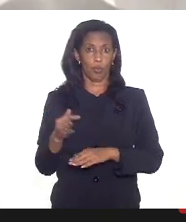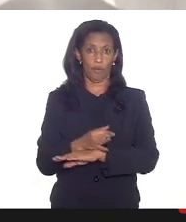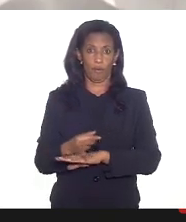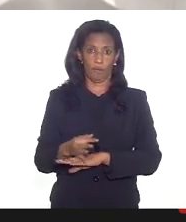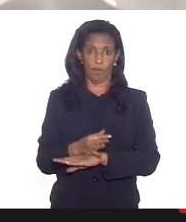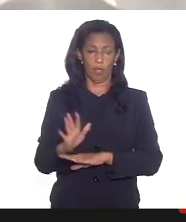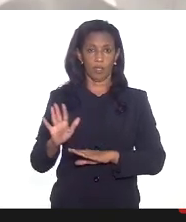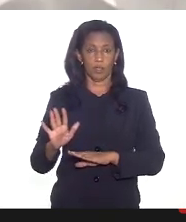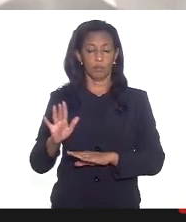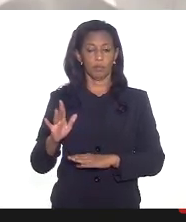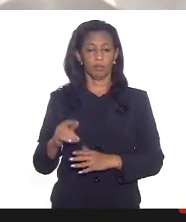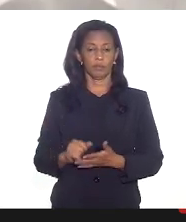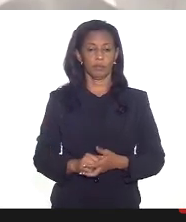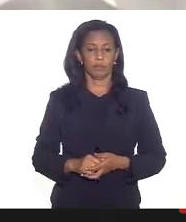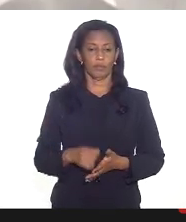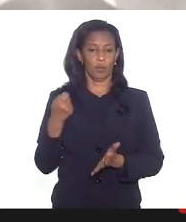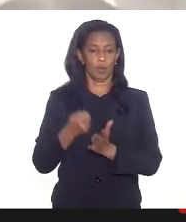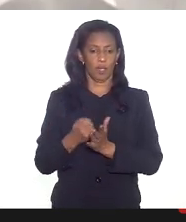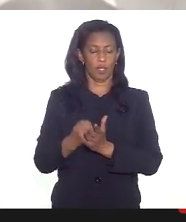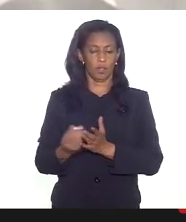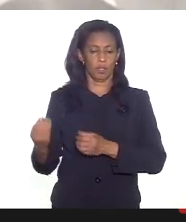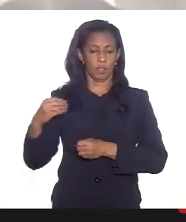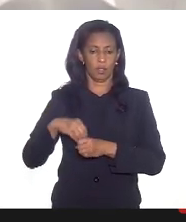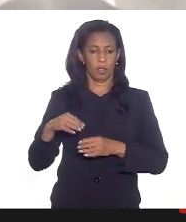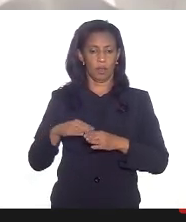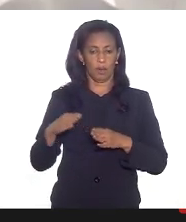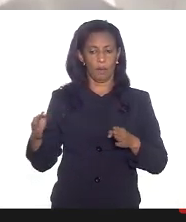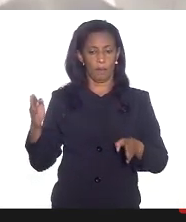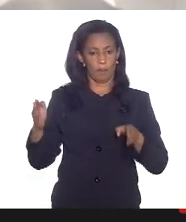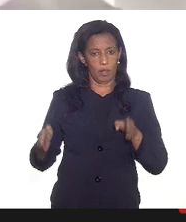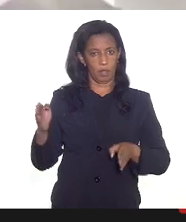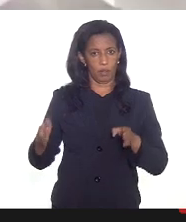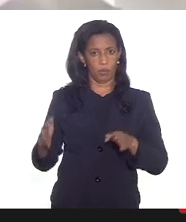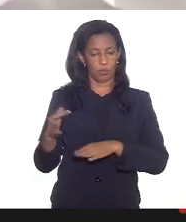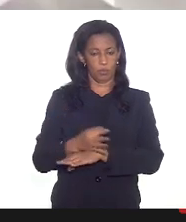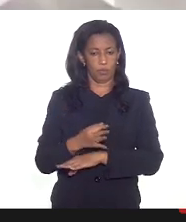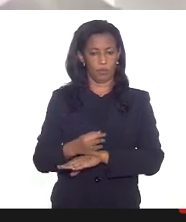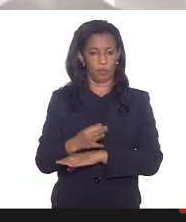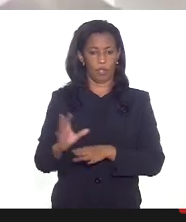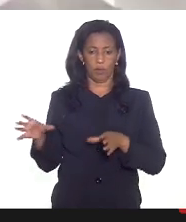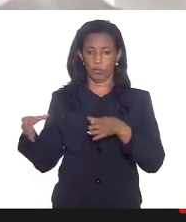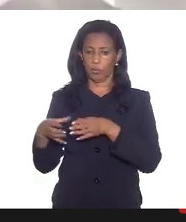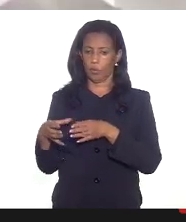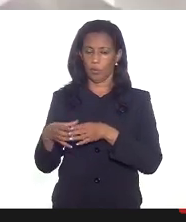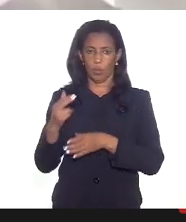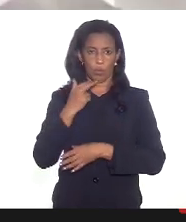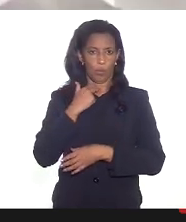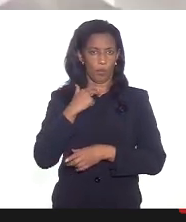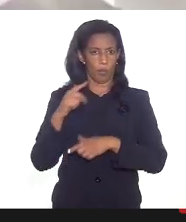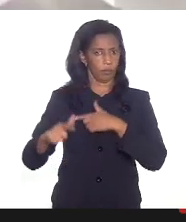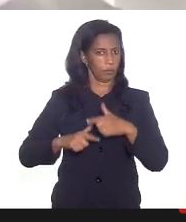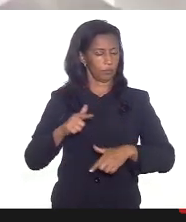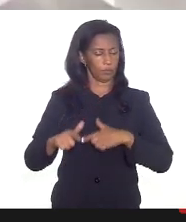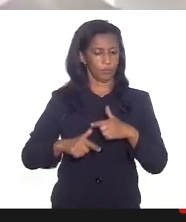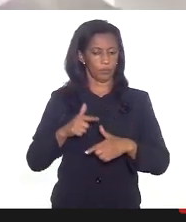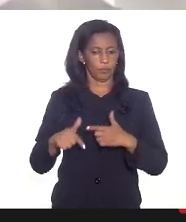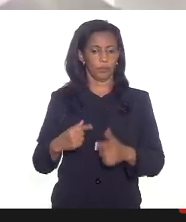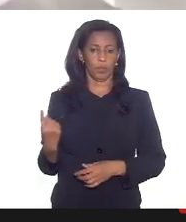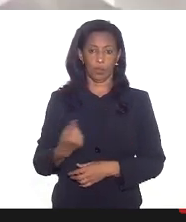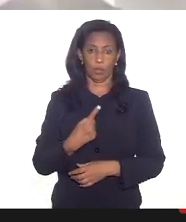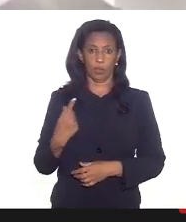e há uma previsão é Regimento Interno tendo durante o recesso as comissões não podem funcionar